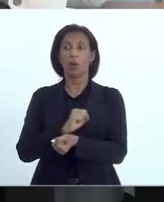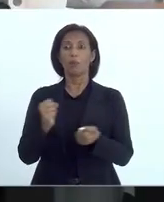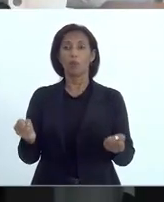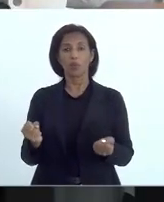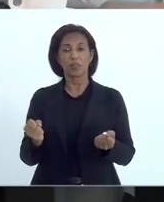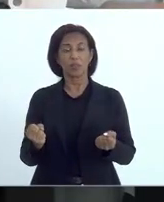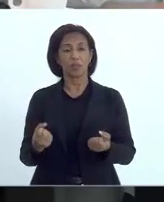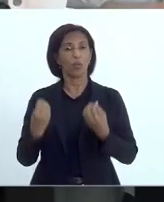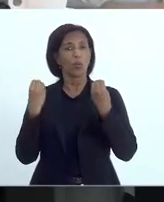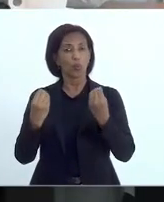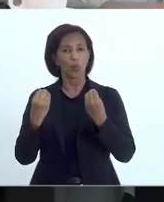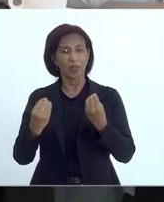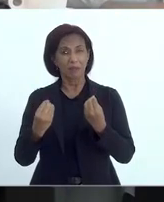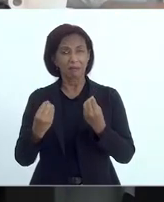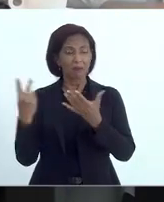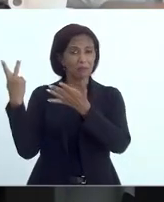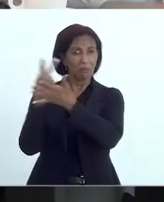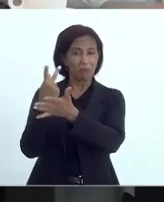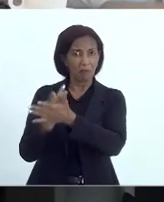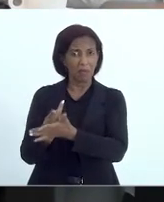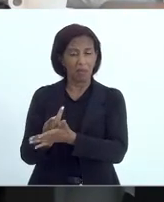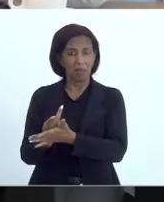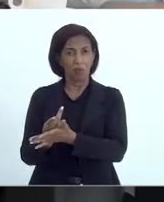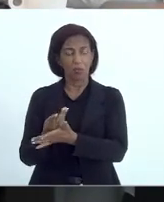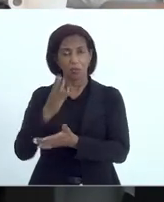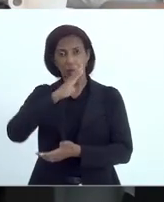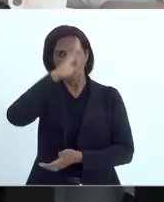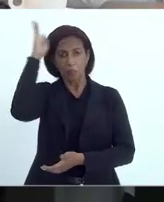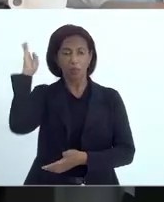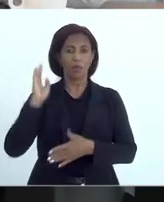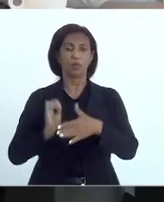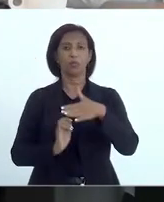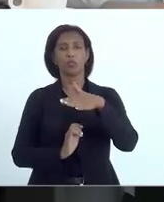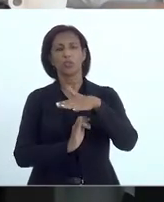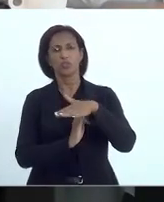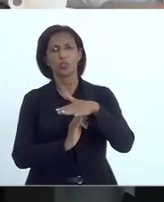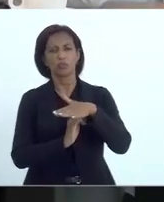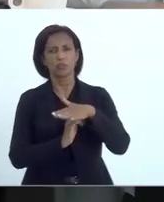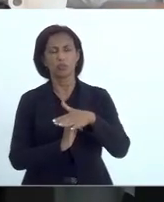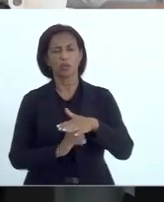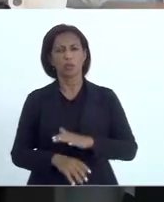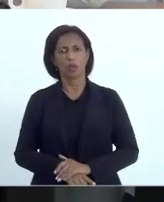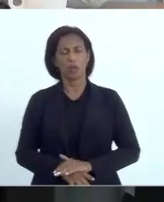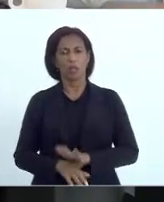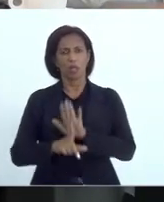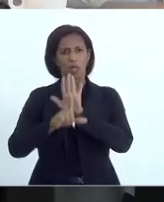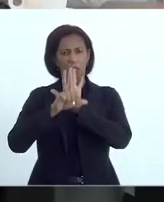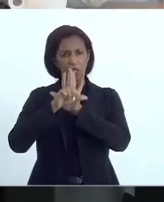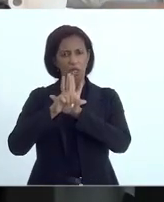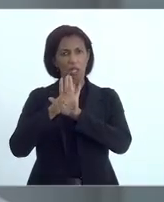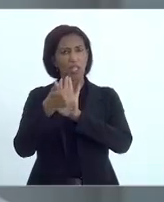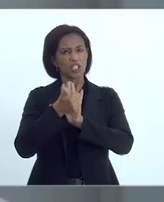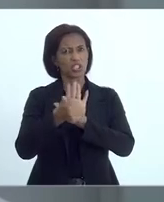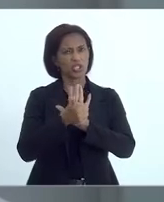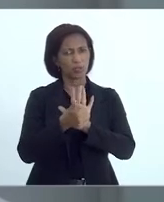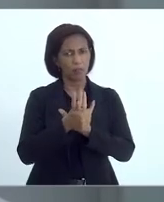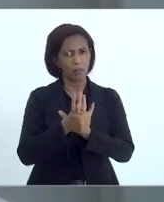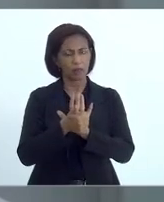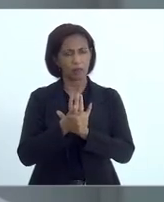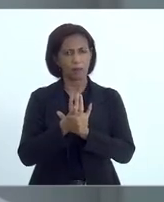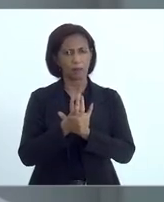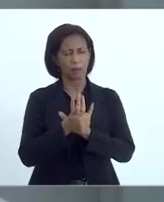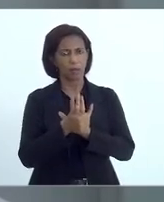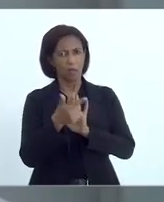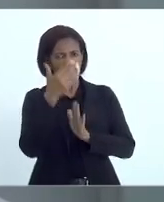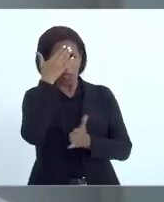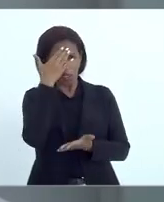porque o que tem de escândalo no bombeiro Mas tipo de sol que é legitimada pelo Estado do Rio de Janeiro